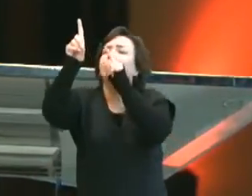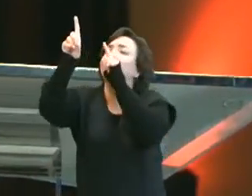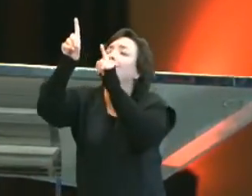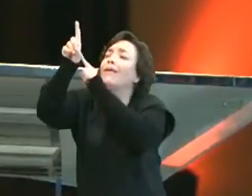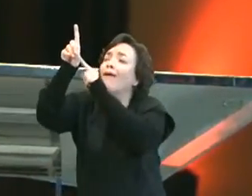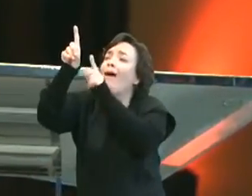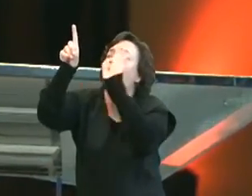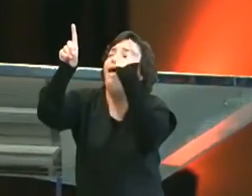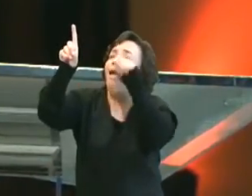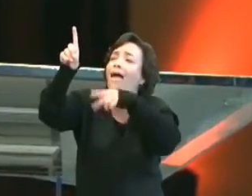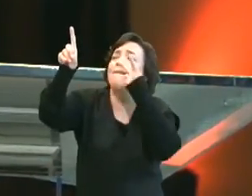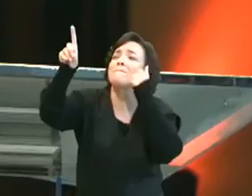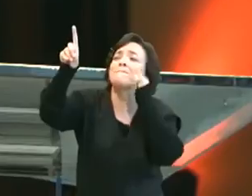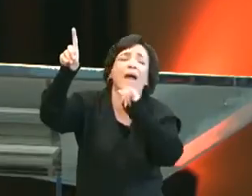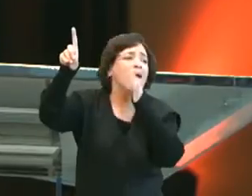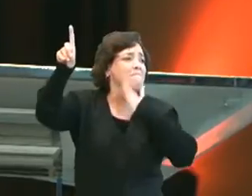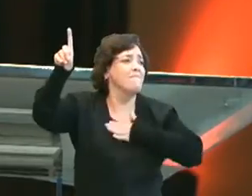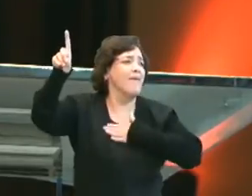meu pai.